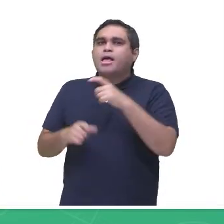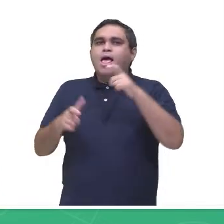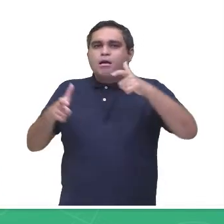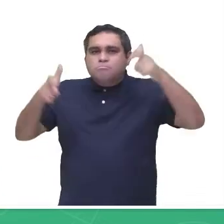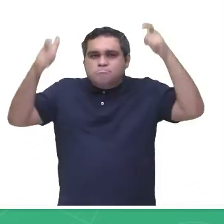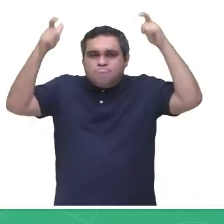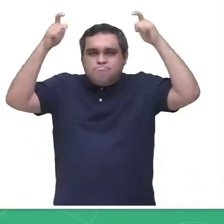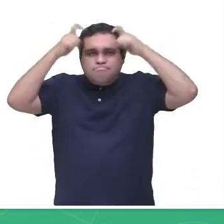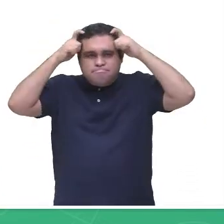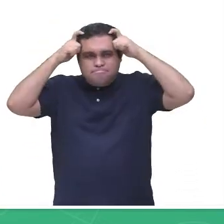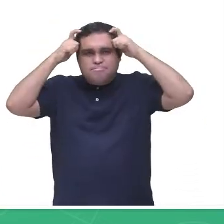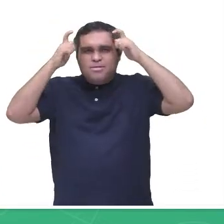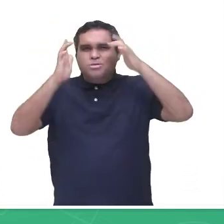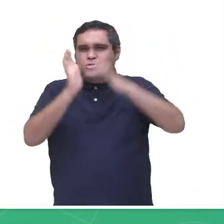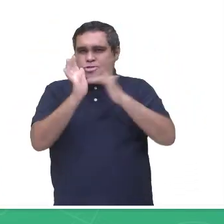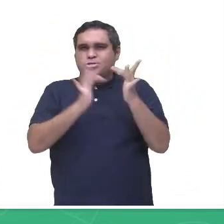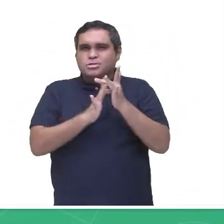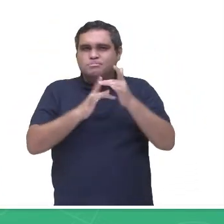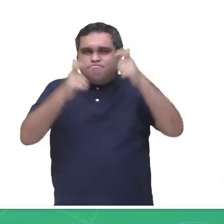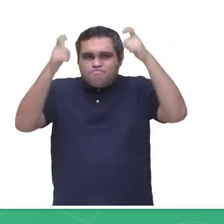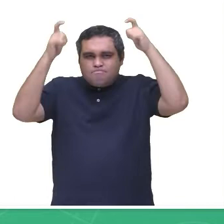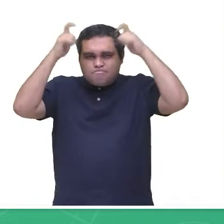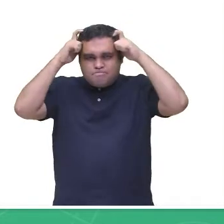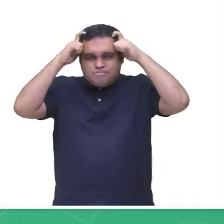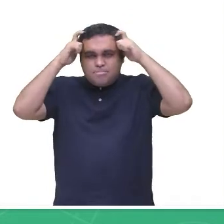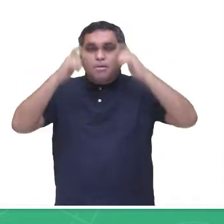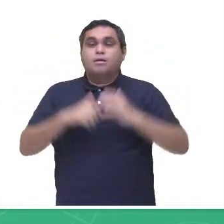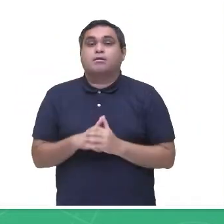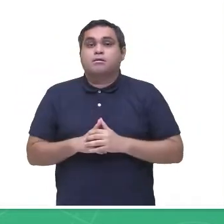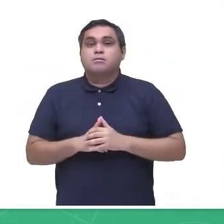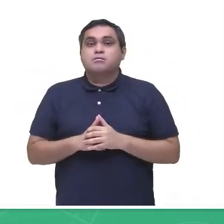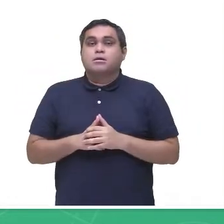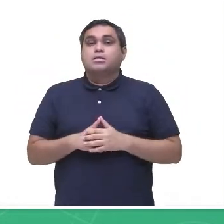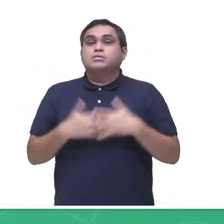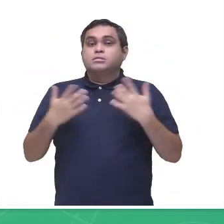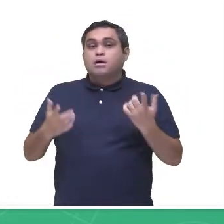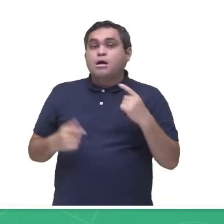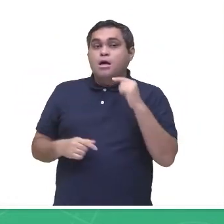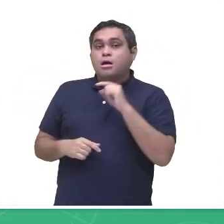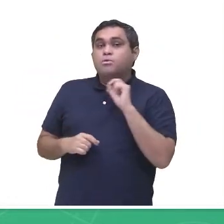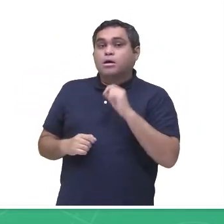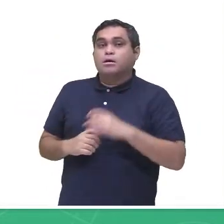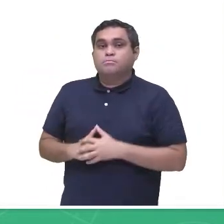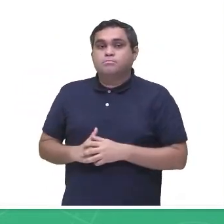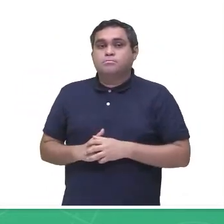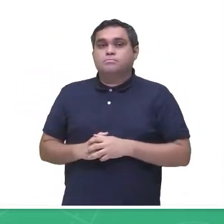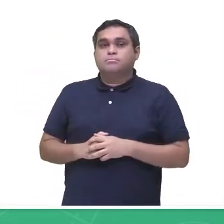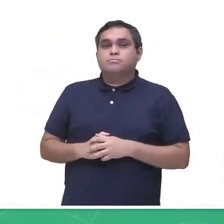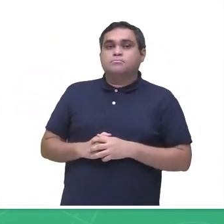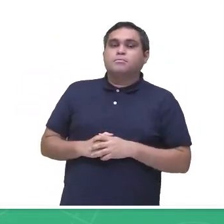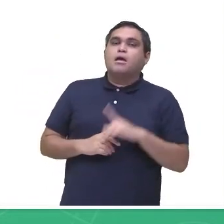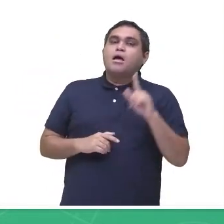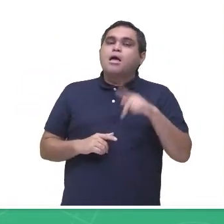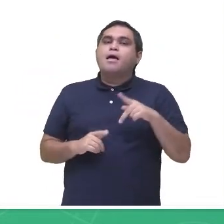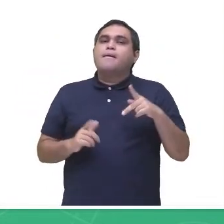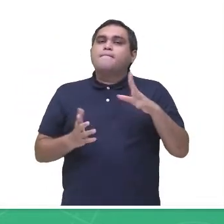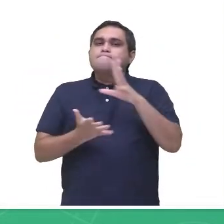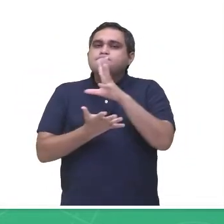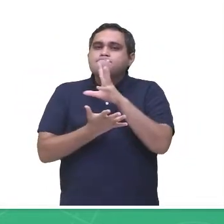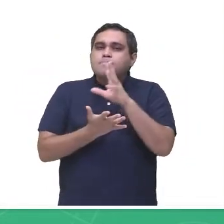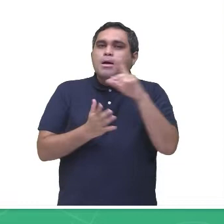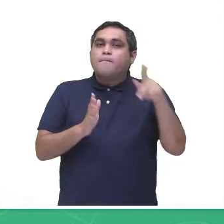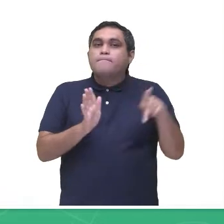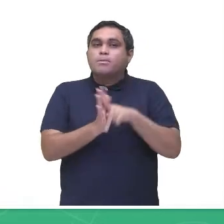essa dramaticidade, uma cena retirada que representa fielmente uma obra barroca.